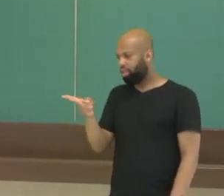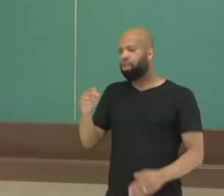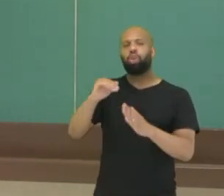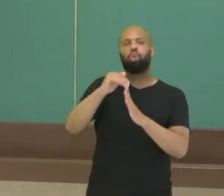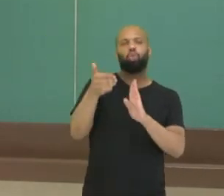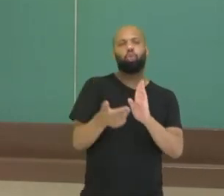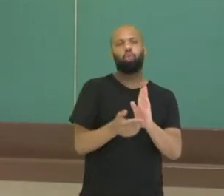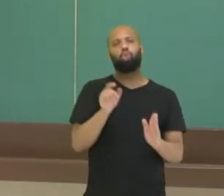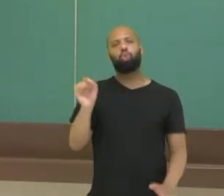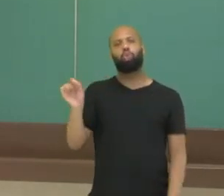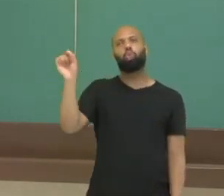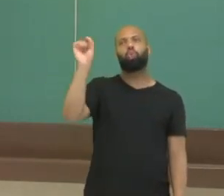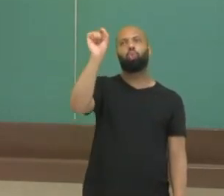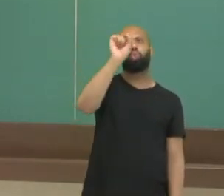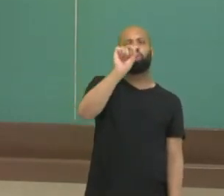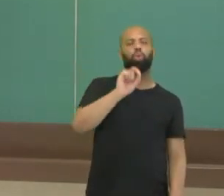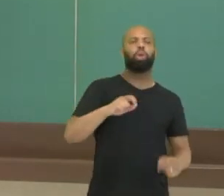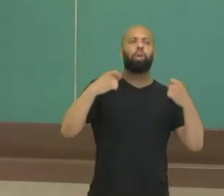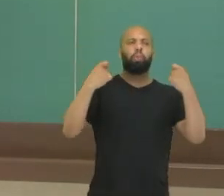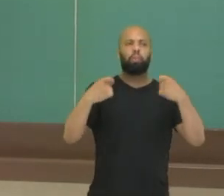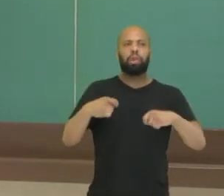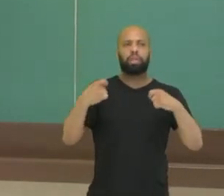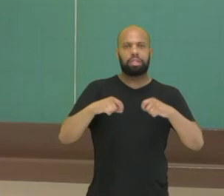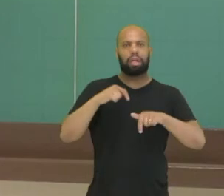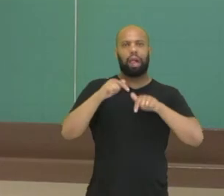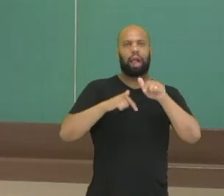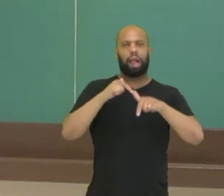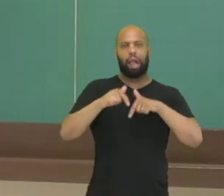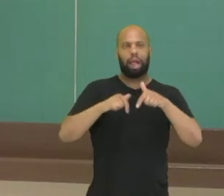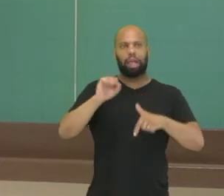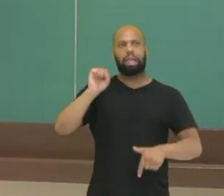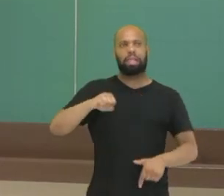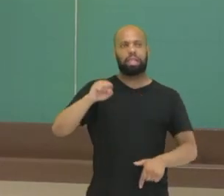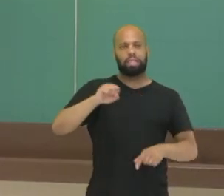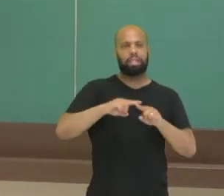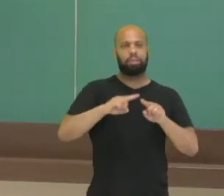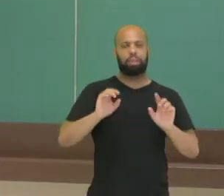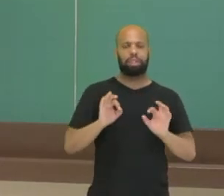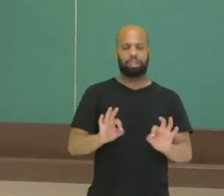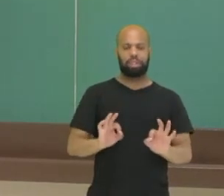precisa, certo? Isso dá um pouquinho de trabalho? Dá, mas ele dá super certo.